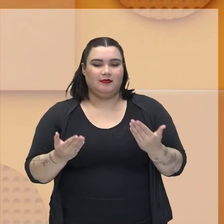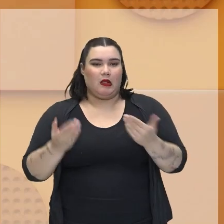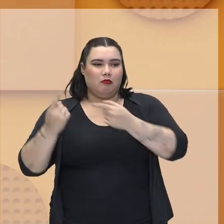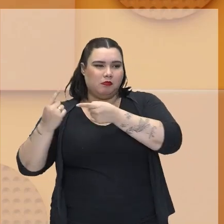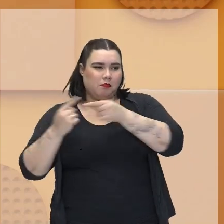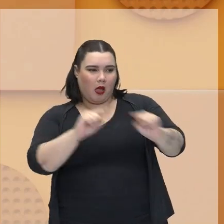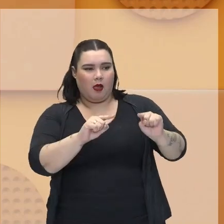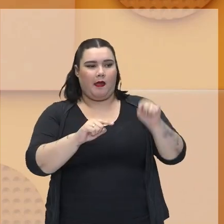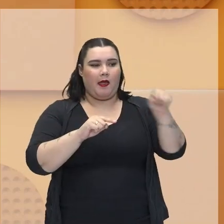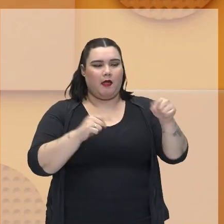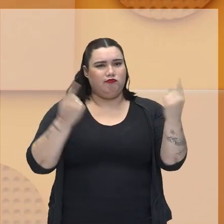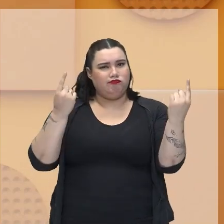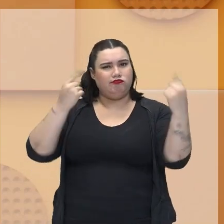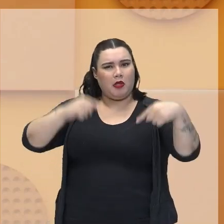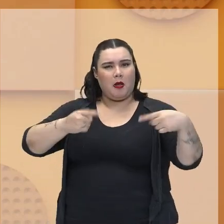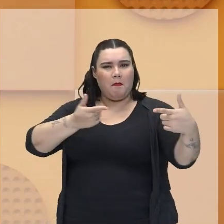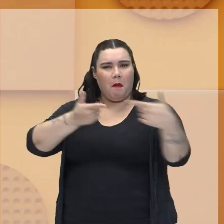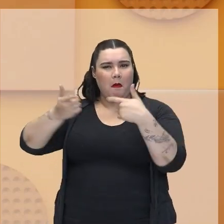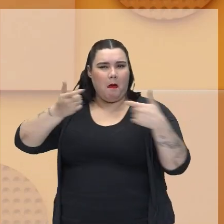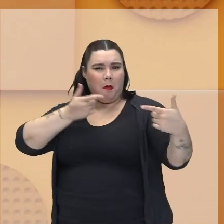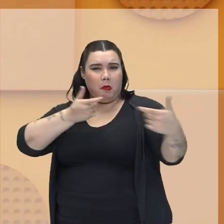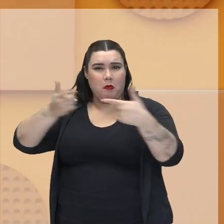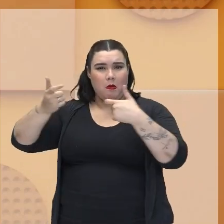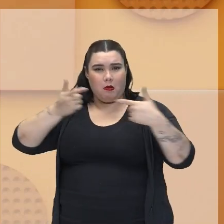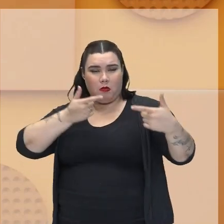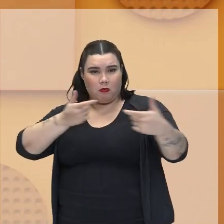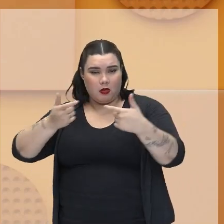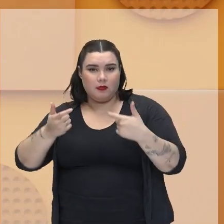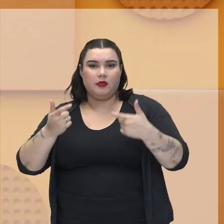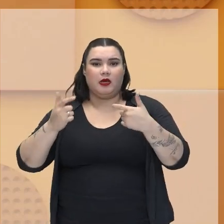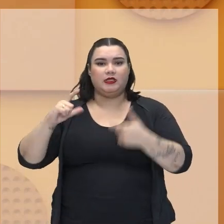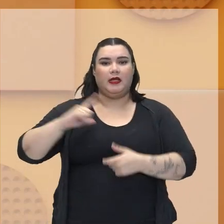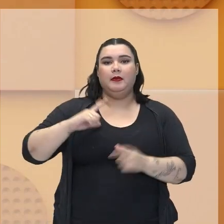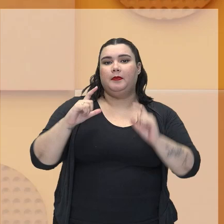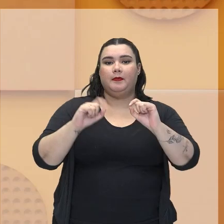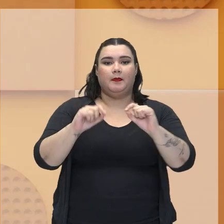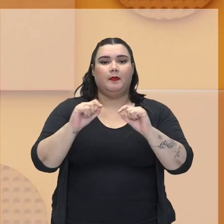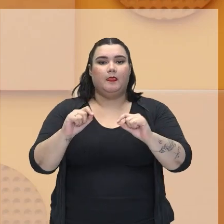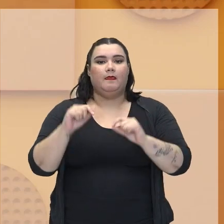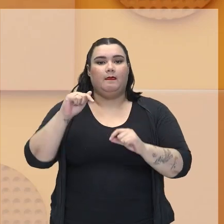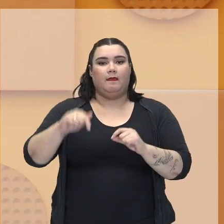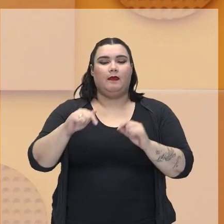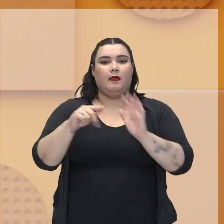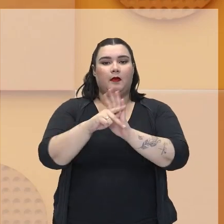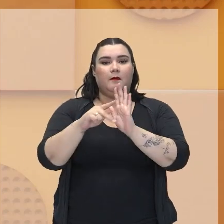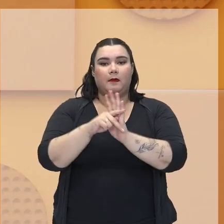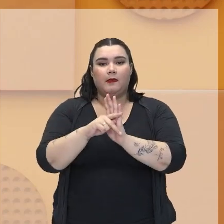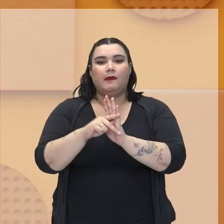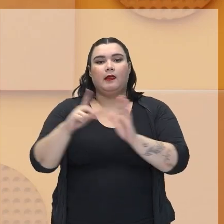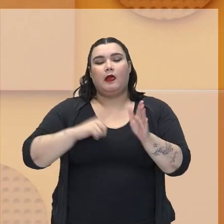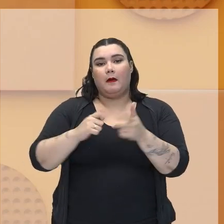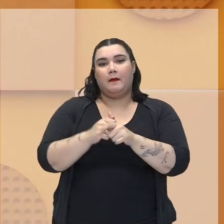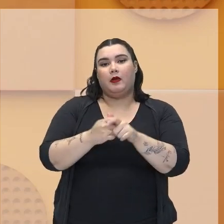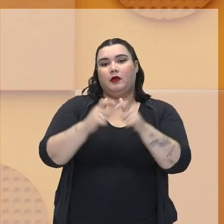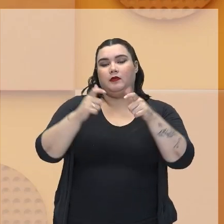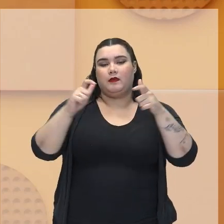paraguaio. Elas conseguiram ali invadir o território paraguaio através de métodos muitas